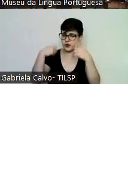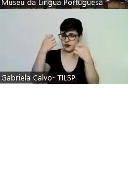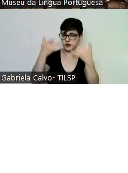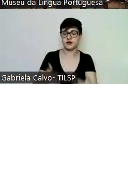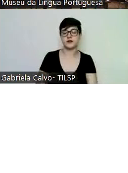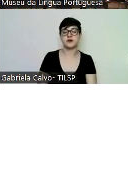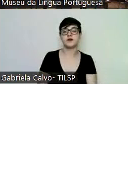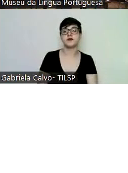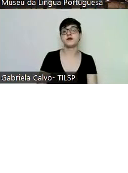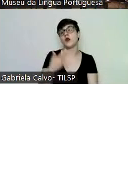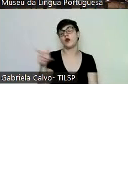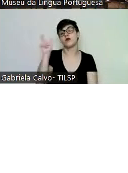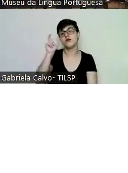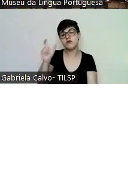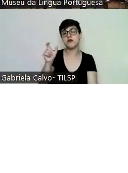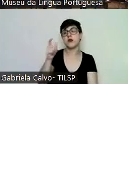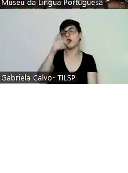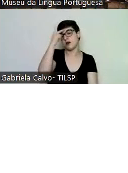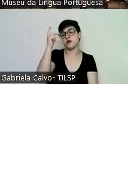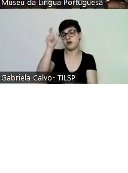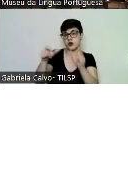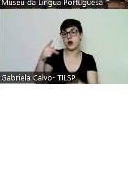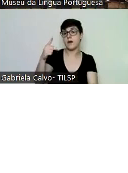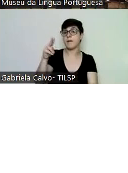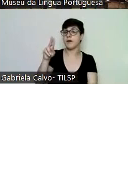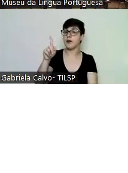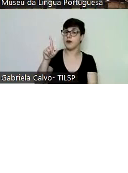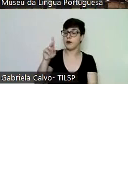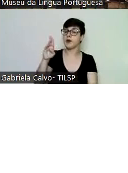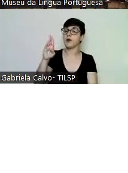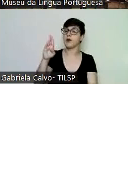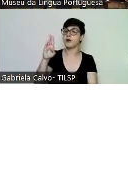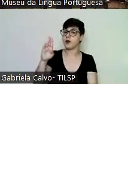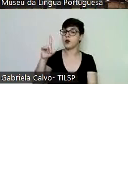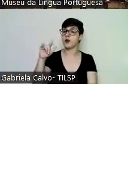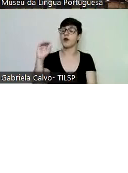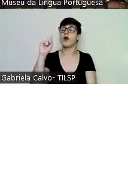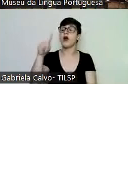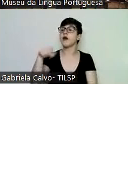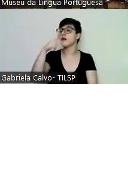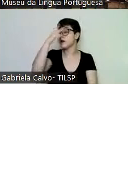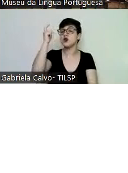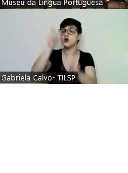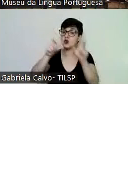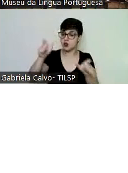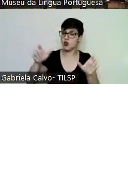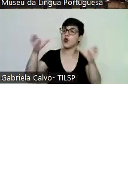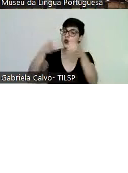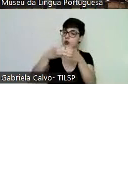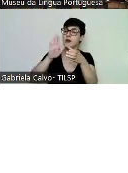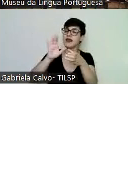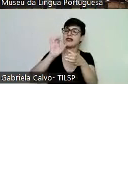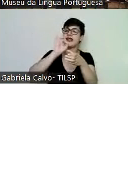público e aí Público aqui tratado como coletividade em sua diversidade heterogeneidade